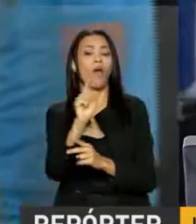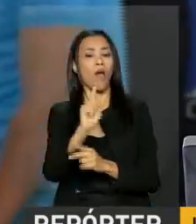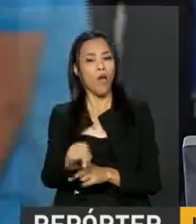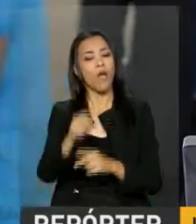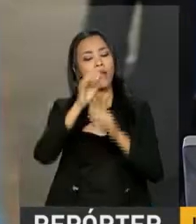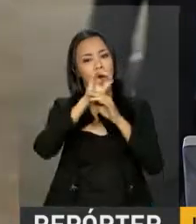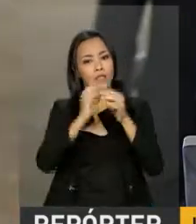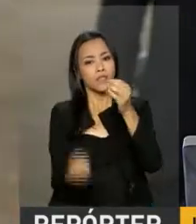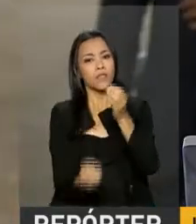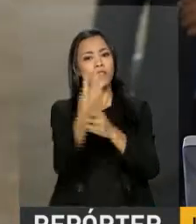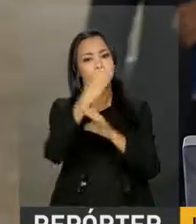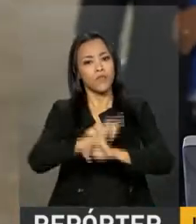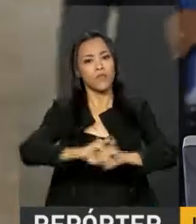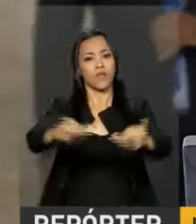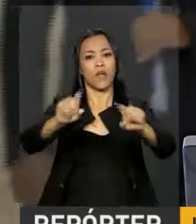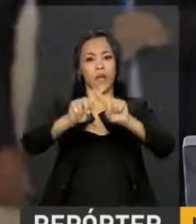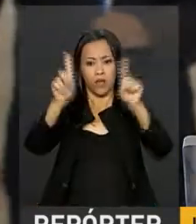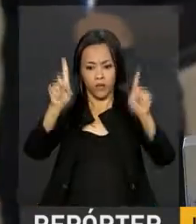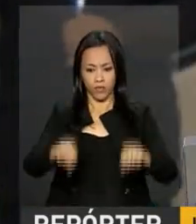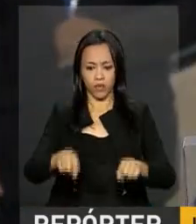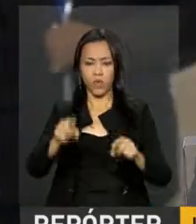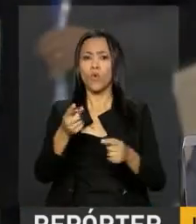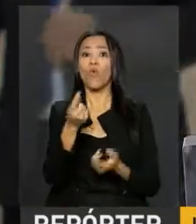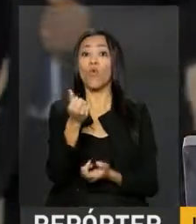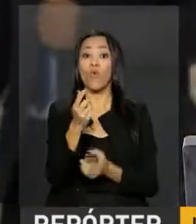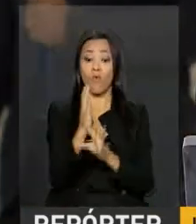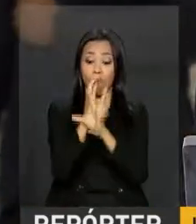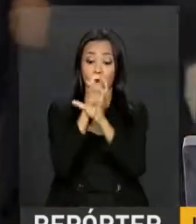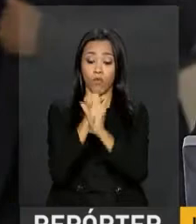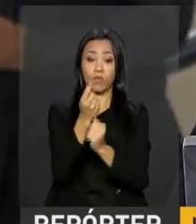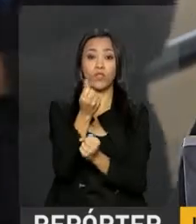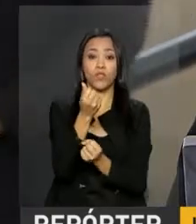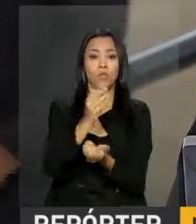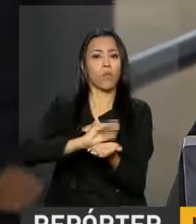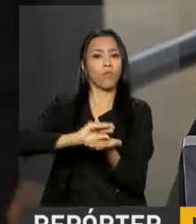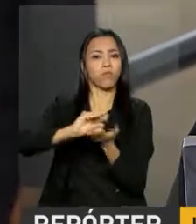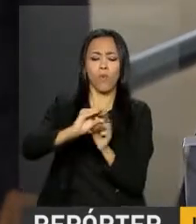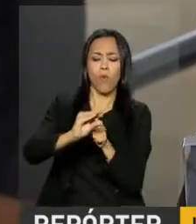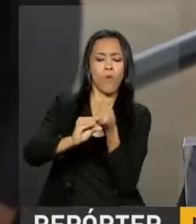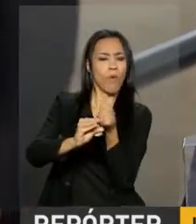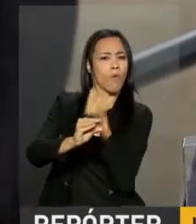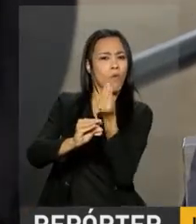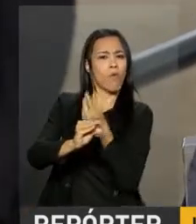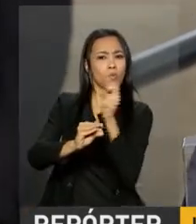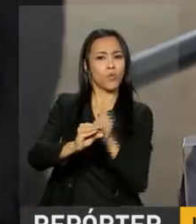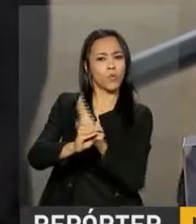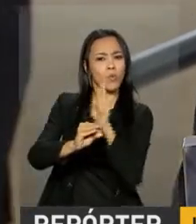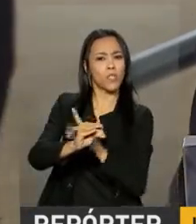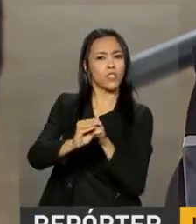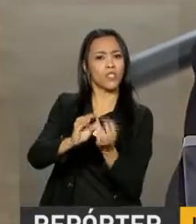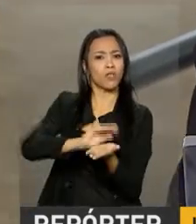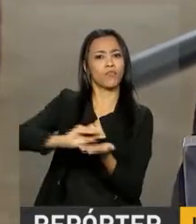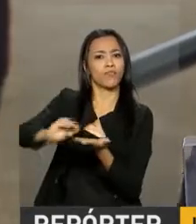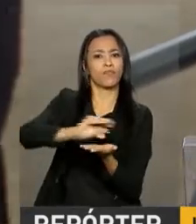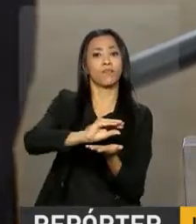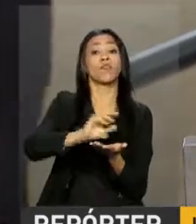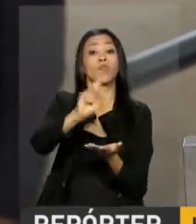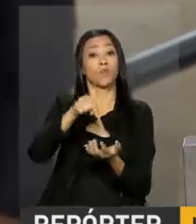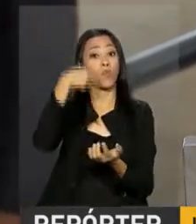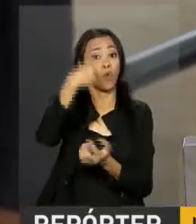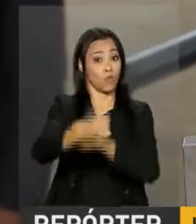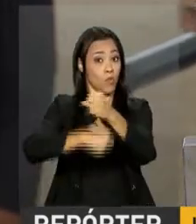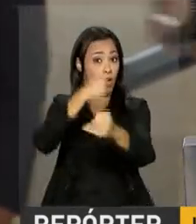lançado e redefinido o montante para ser aplicado no Pronaf no próximo ano agrícola.